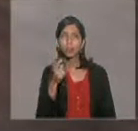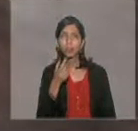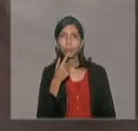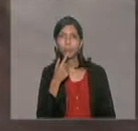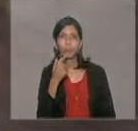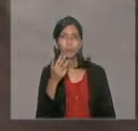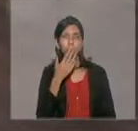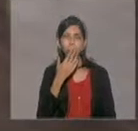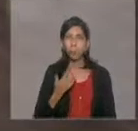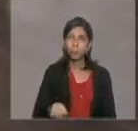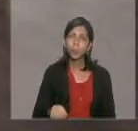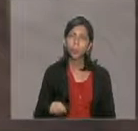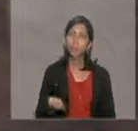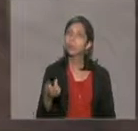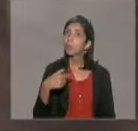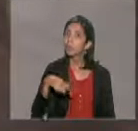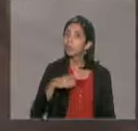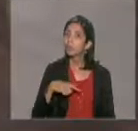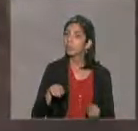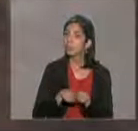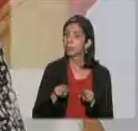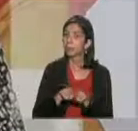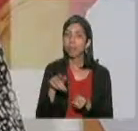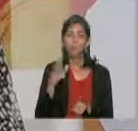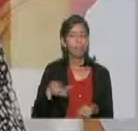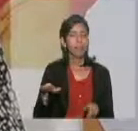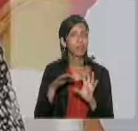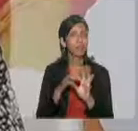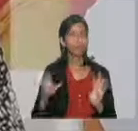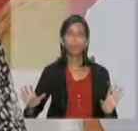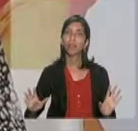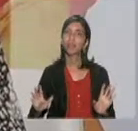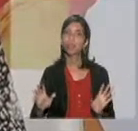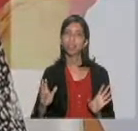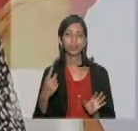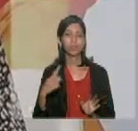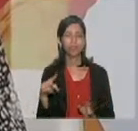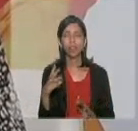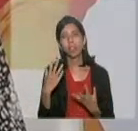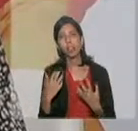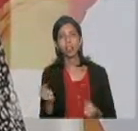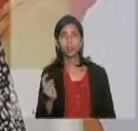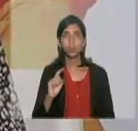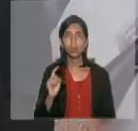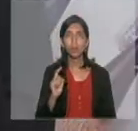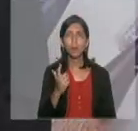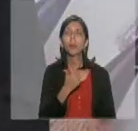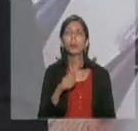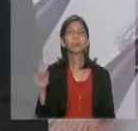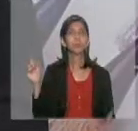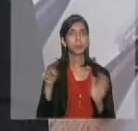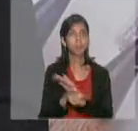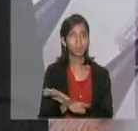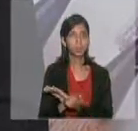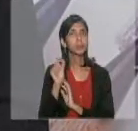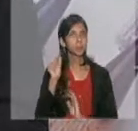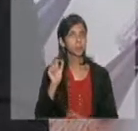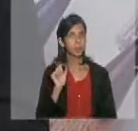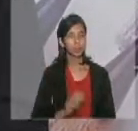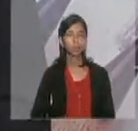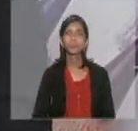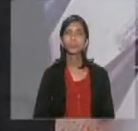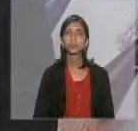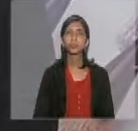tudo, o sabor, né? Então a gente deve deixar a criança bem à vontade ali em relação a isso. Agora, outra pergunta que eu queria te fazer